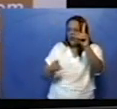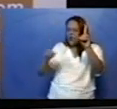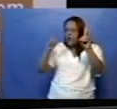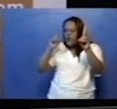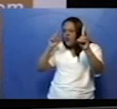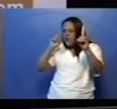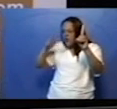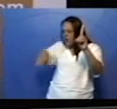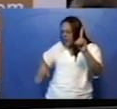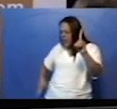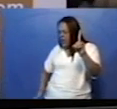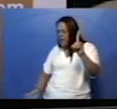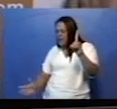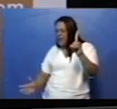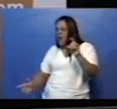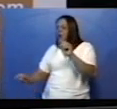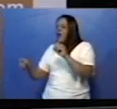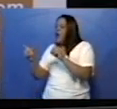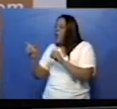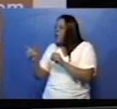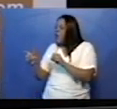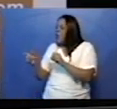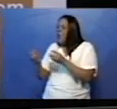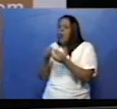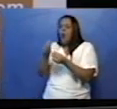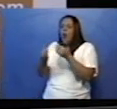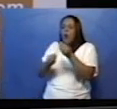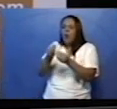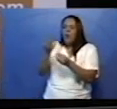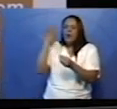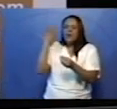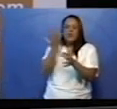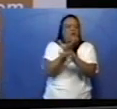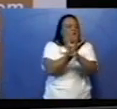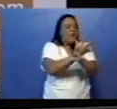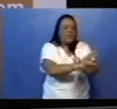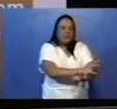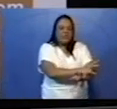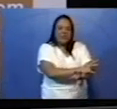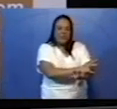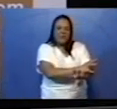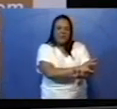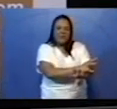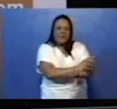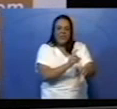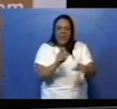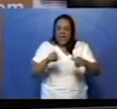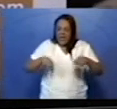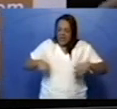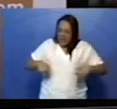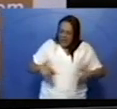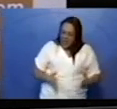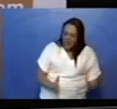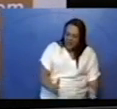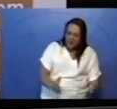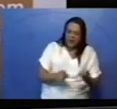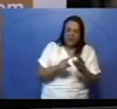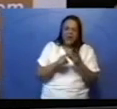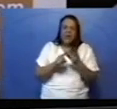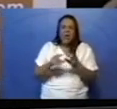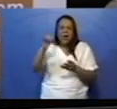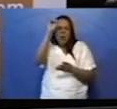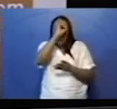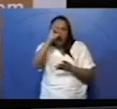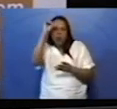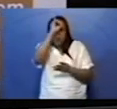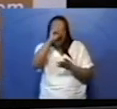na ocasião em que ela foi feita. Então, como ela era? Vazia, ela foi nascida e ela era boba e